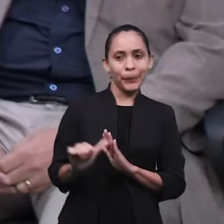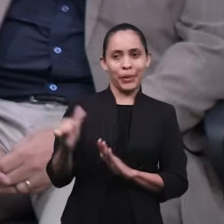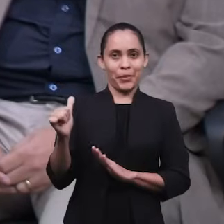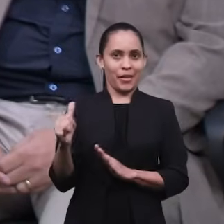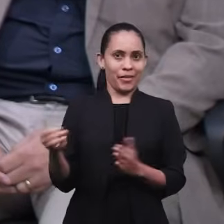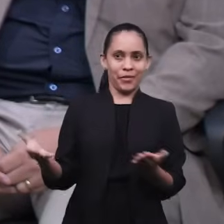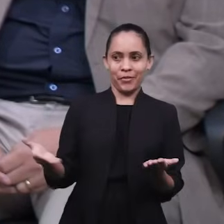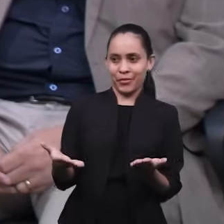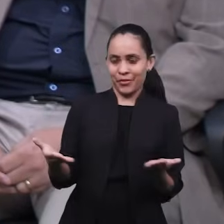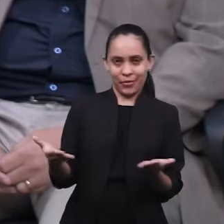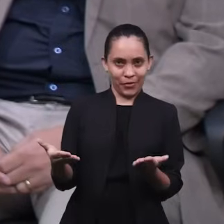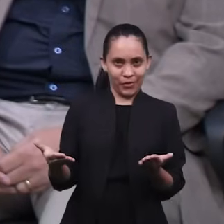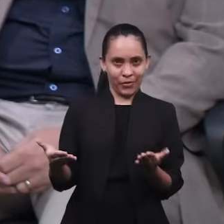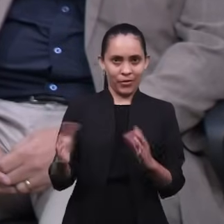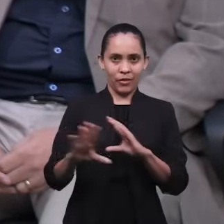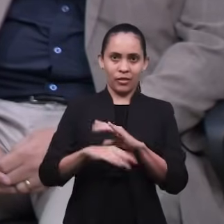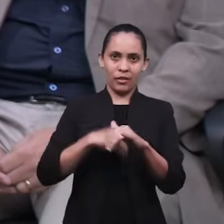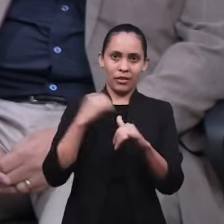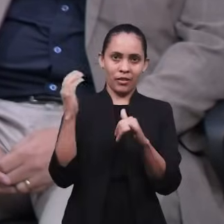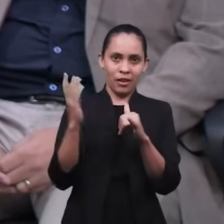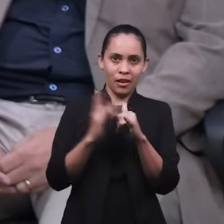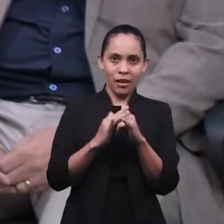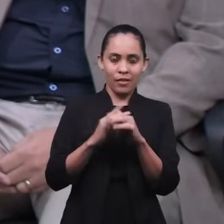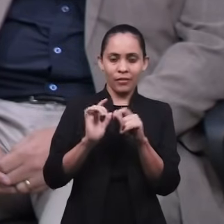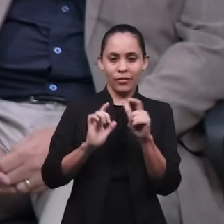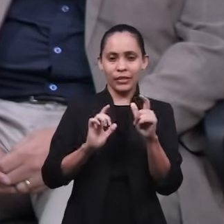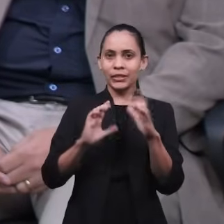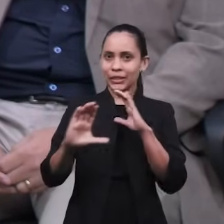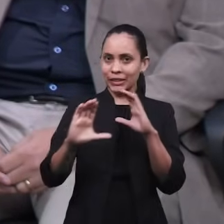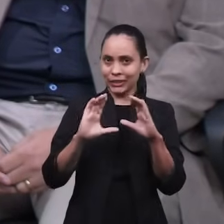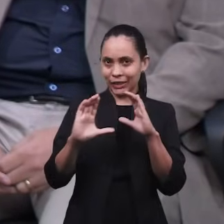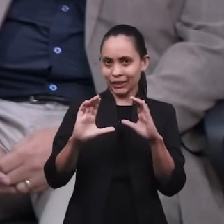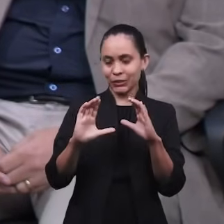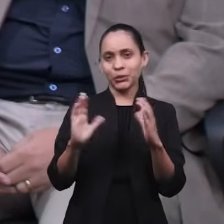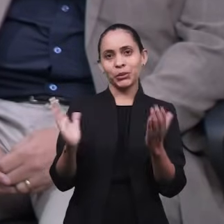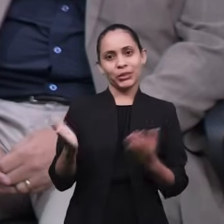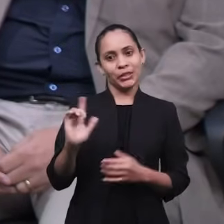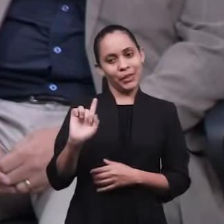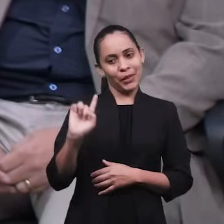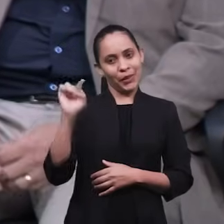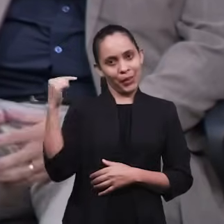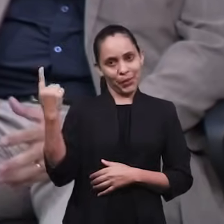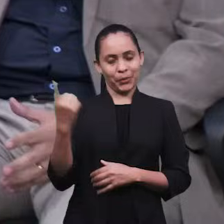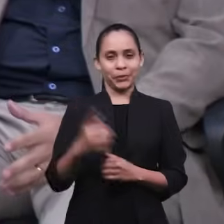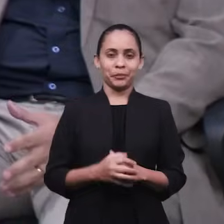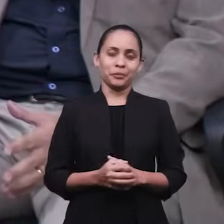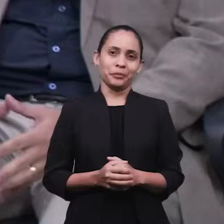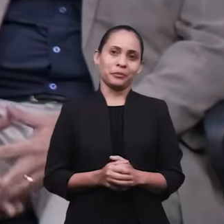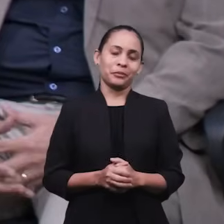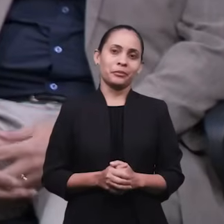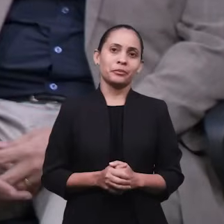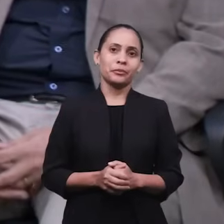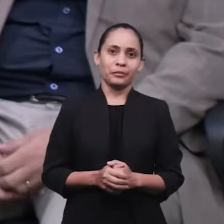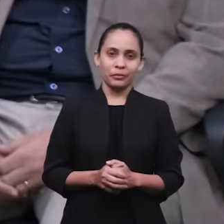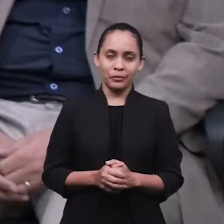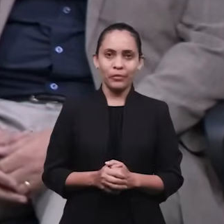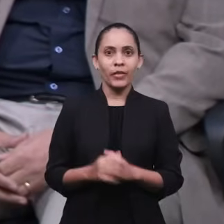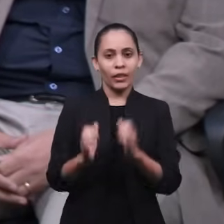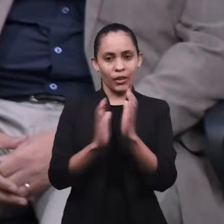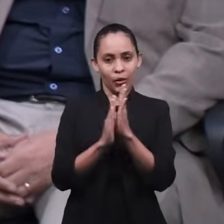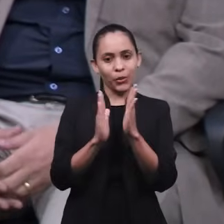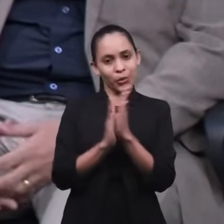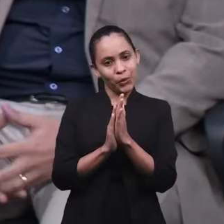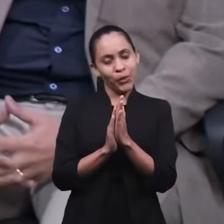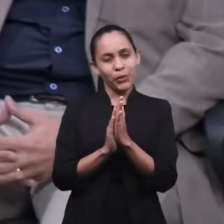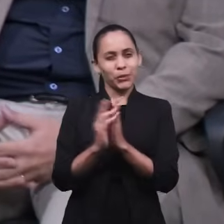vez no canal oficial da Igreja Cristã Maranata que ele será cantado? Exatamente, depois... Com esse arranjo novo, né? Com esse arranjo novo. Exatamente, porque o